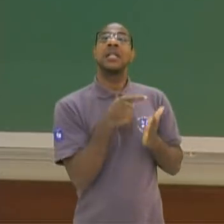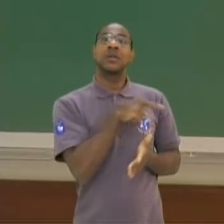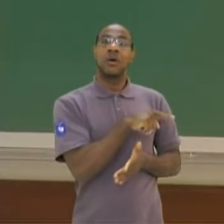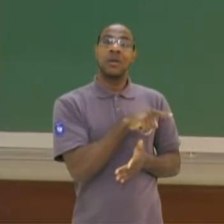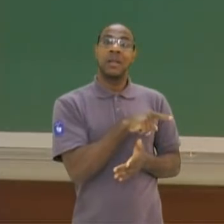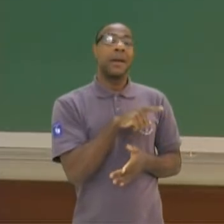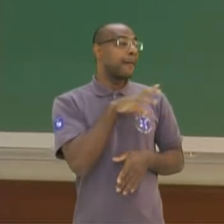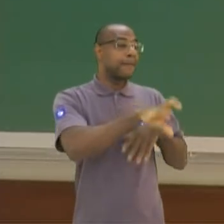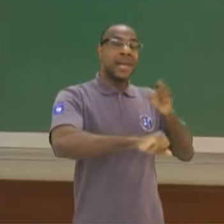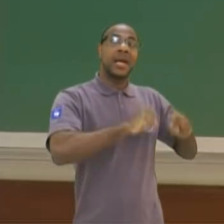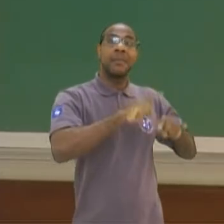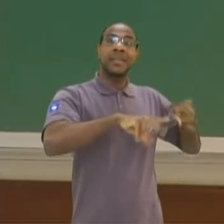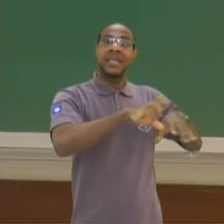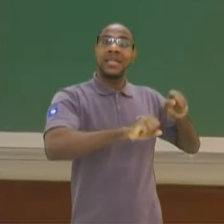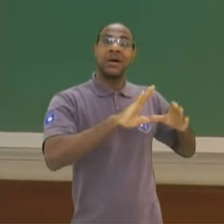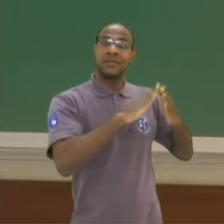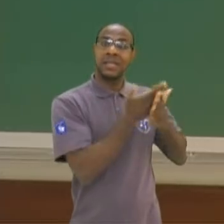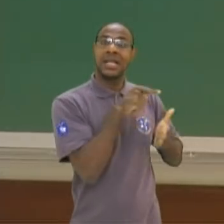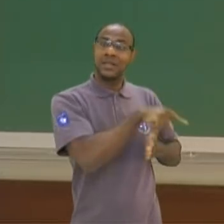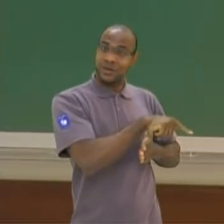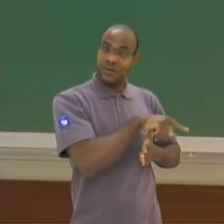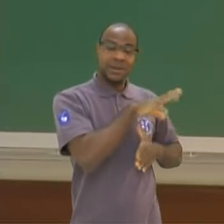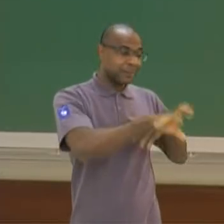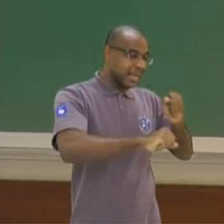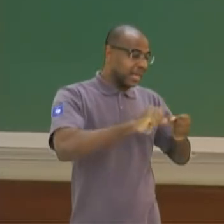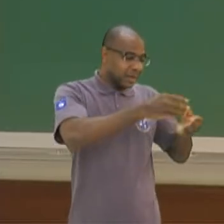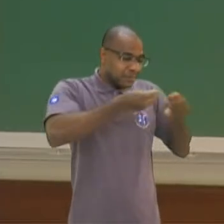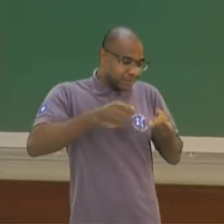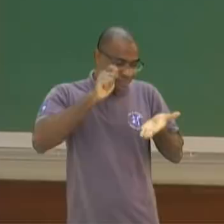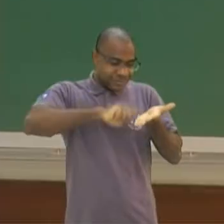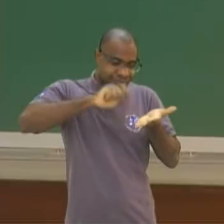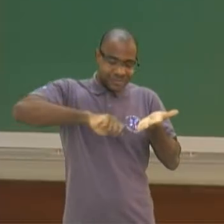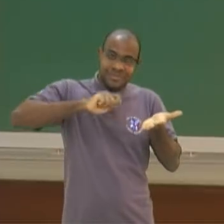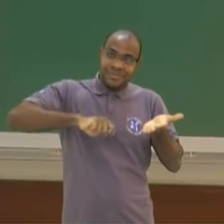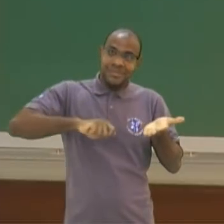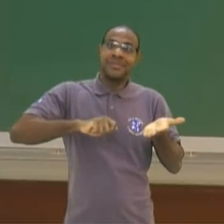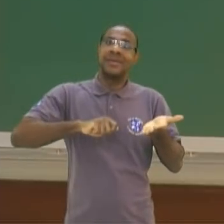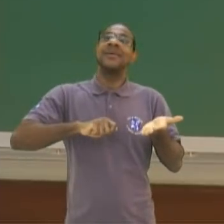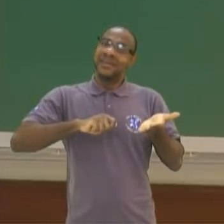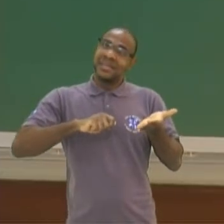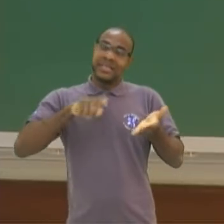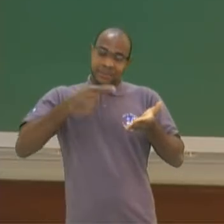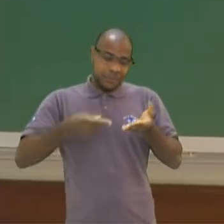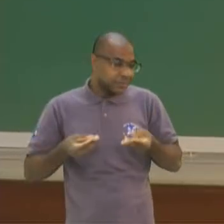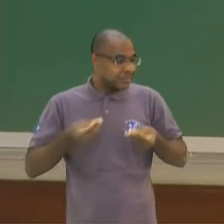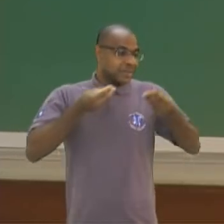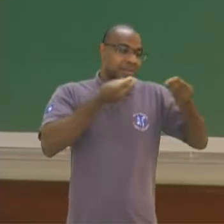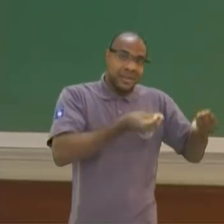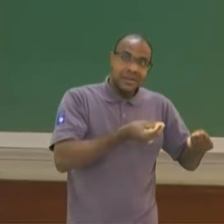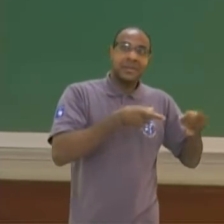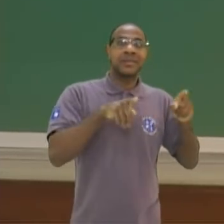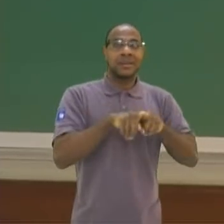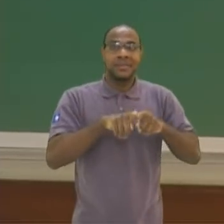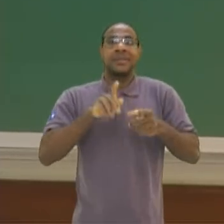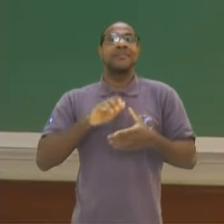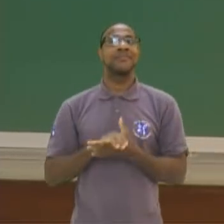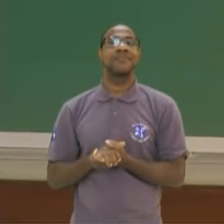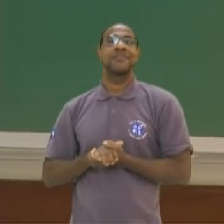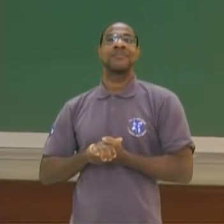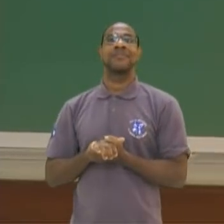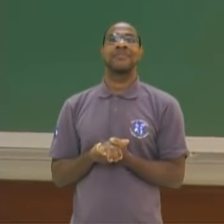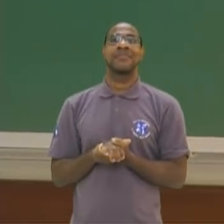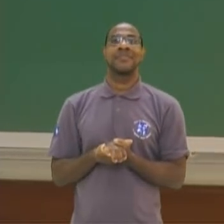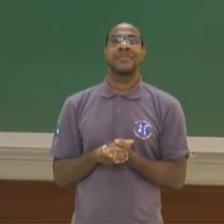atividade impressa, leia, resolva, estude. E entre em contato com a escola para devolver essa atividade para